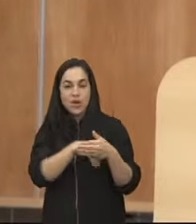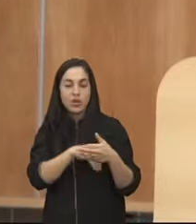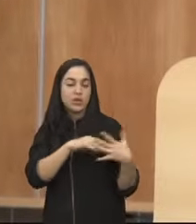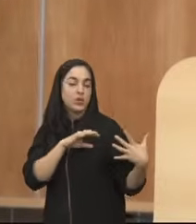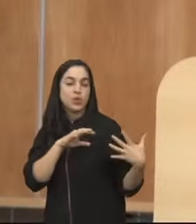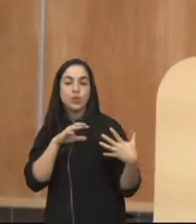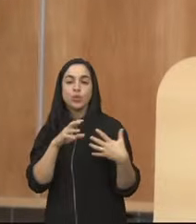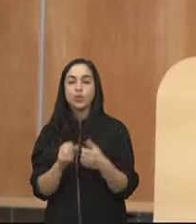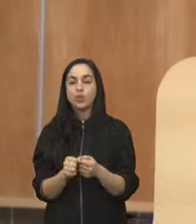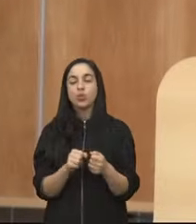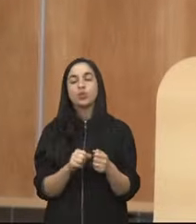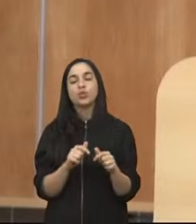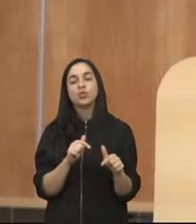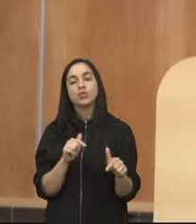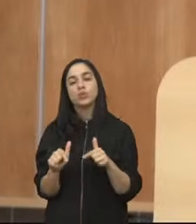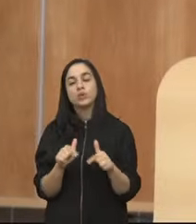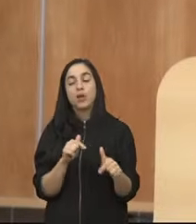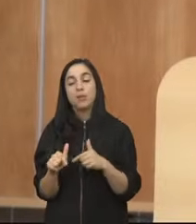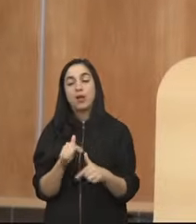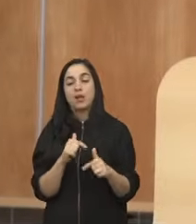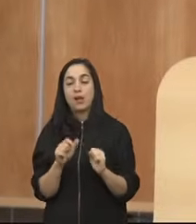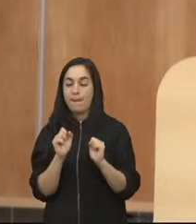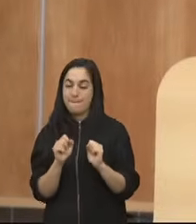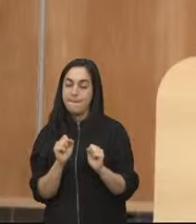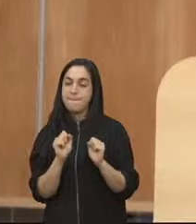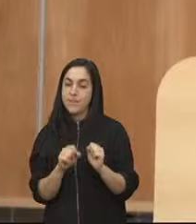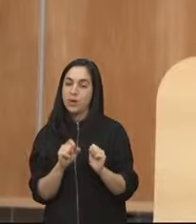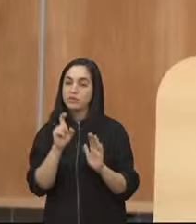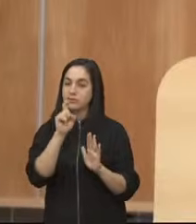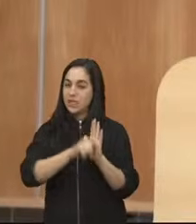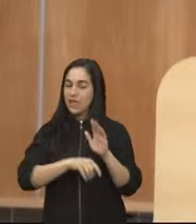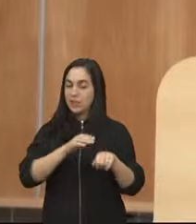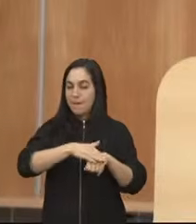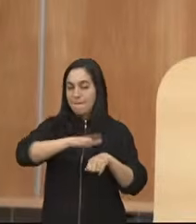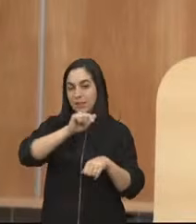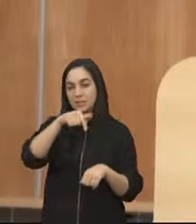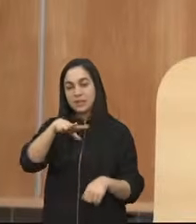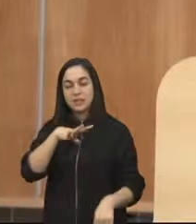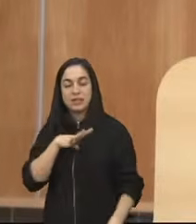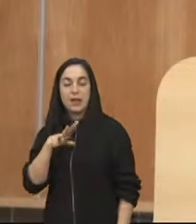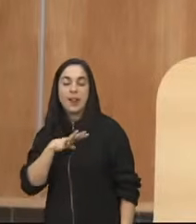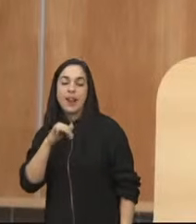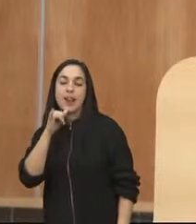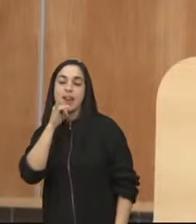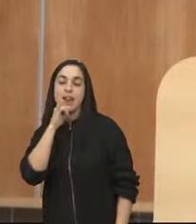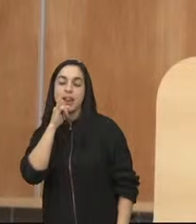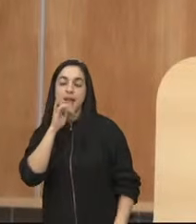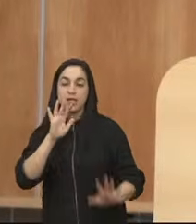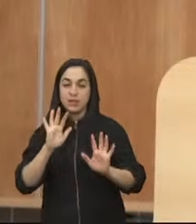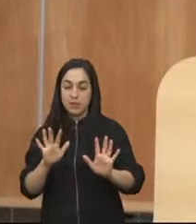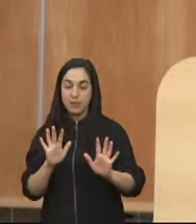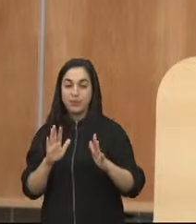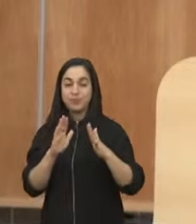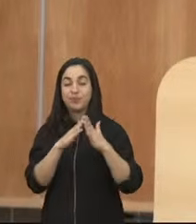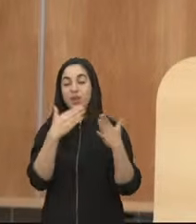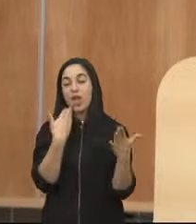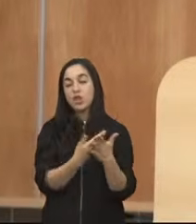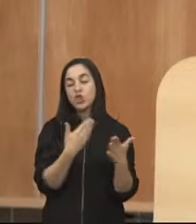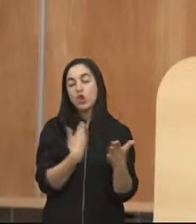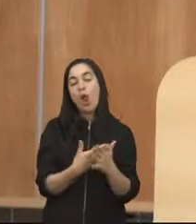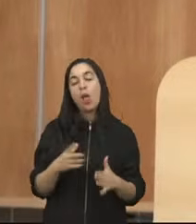todos os serviços que vão ser encarecidos na nossa cidade. Vou dar um exemplo para vocês. As